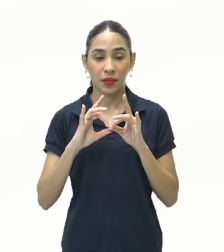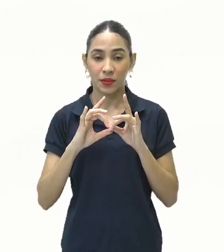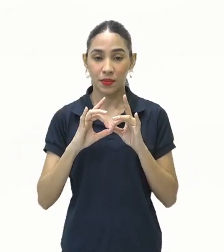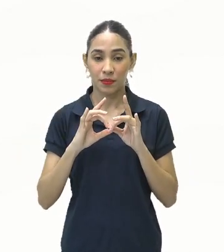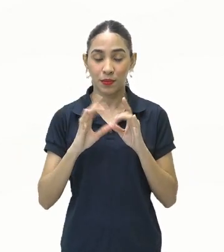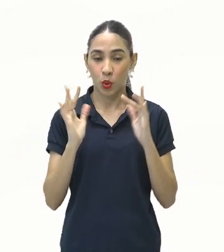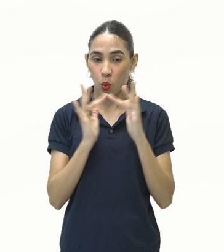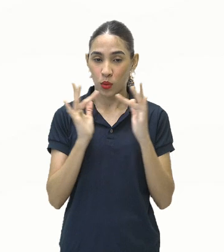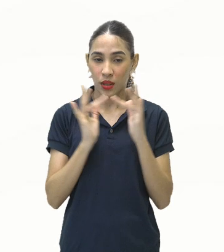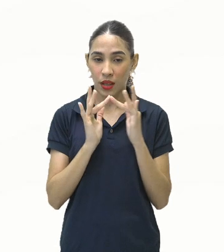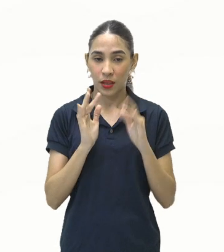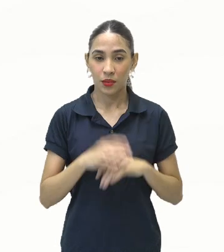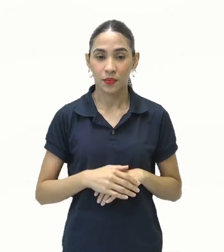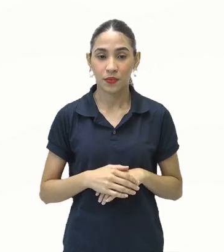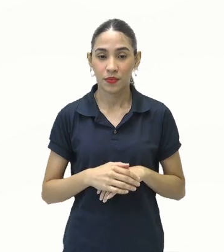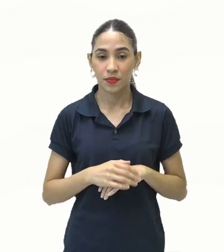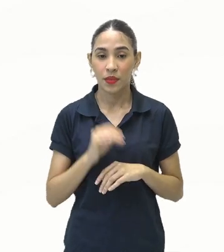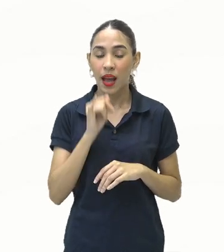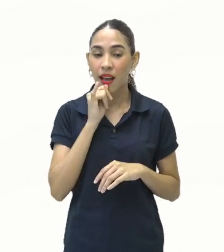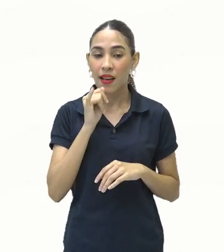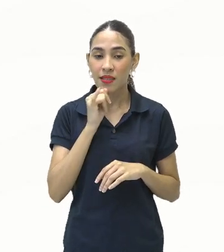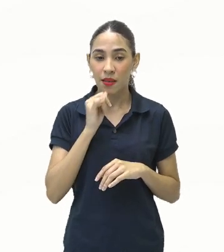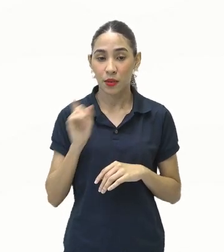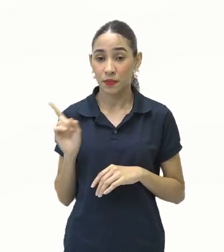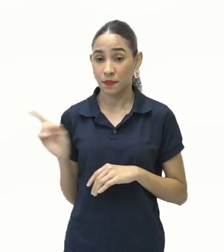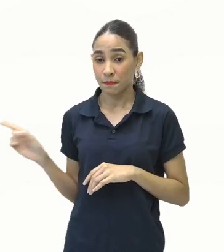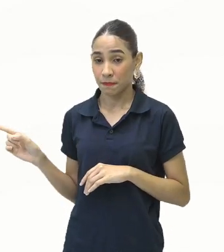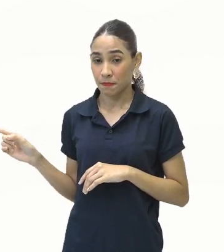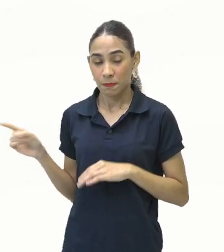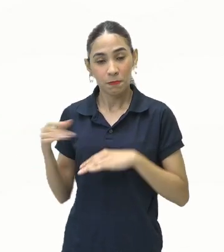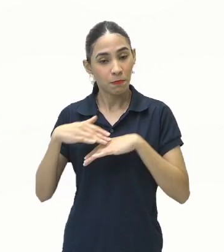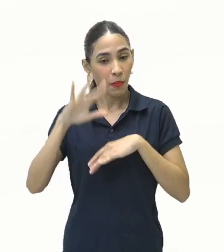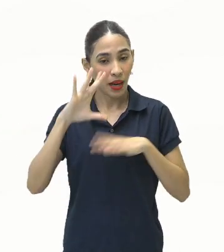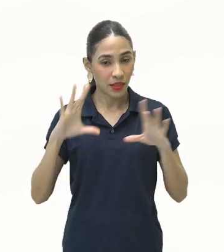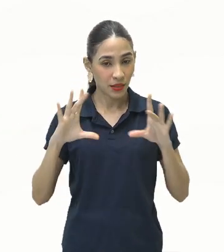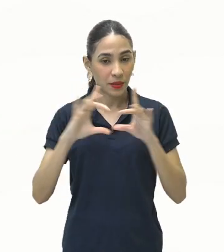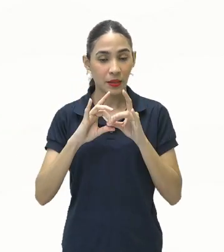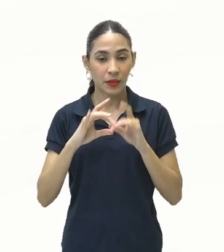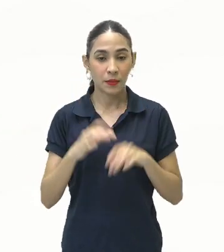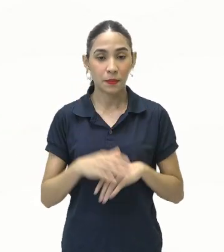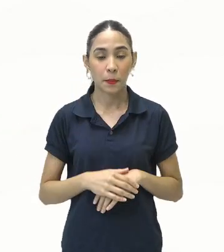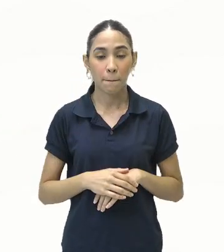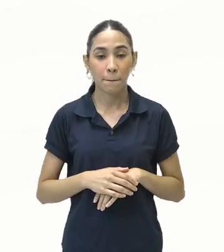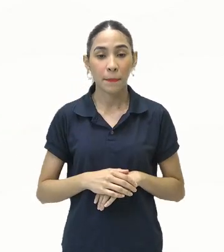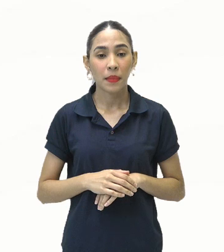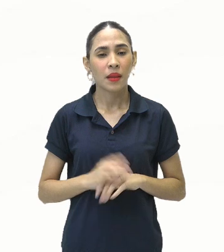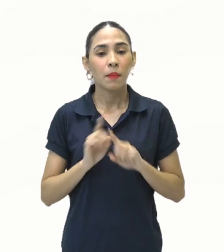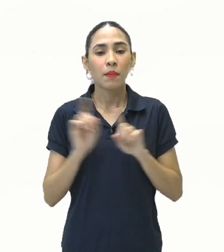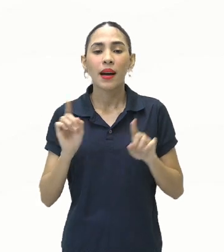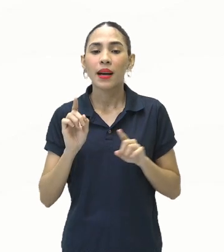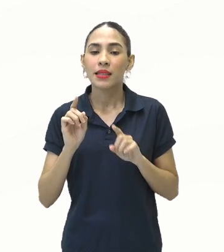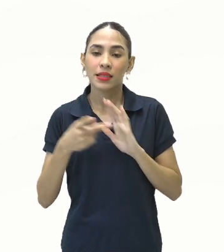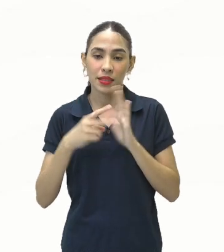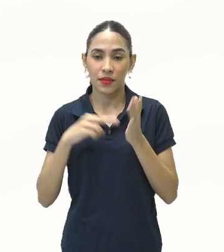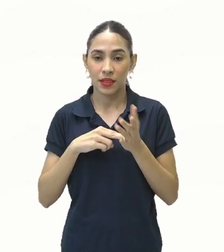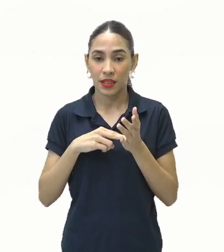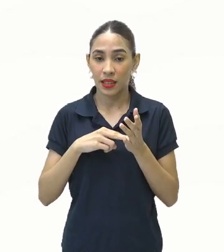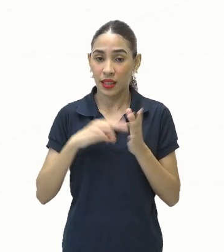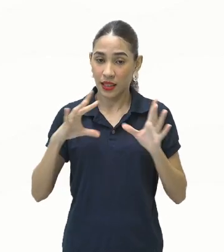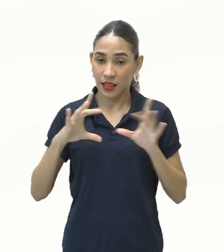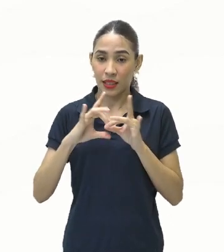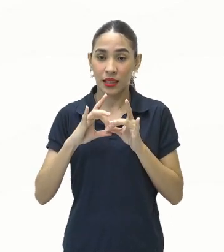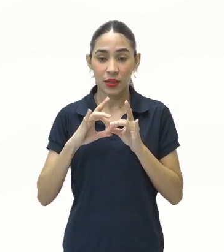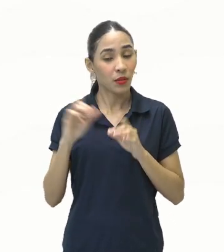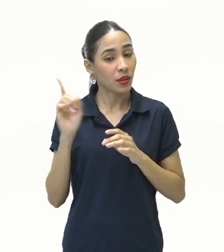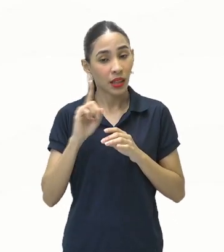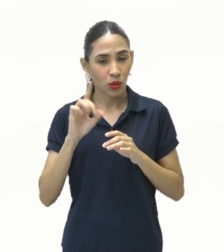entre eles, tá? Então, aqui eu tenho muitos mais pontos de ligação. Ah, professor, significa que eles realmente se ligam? Não,